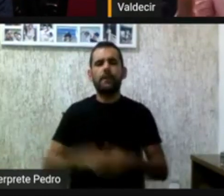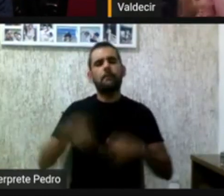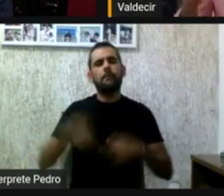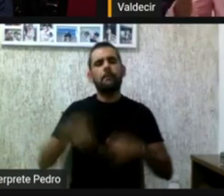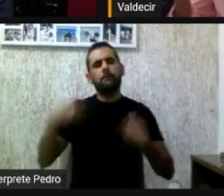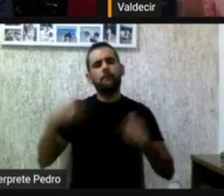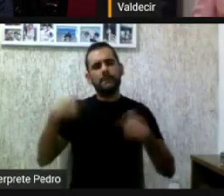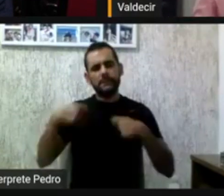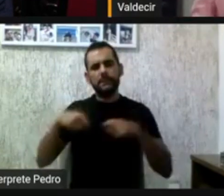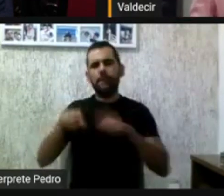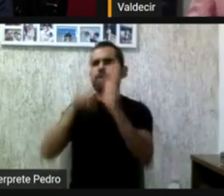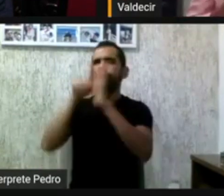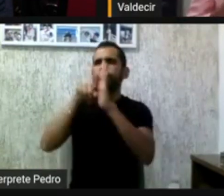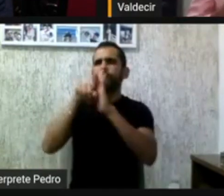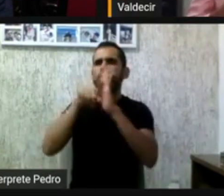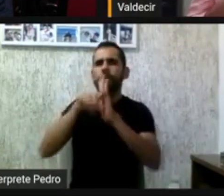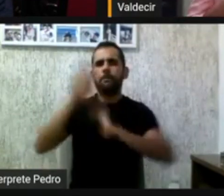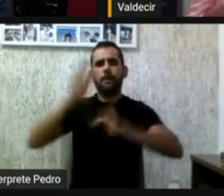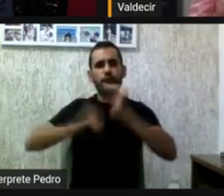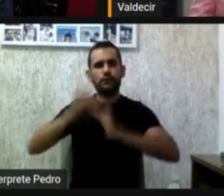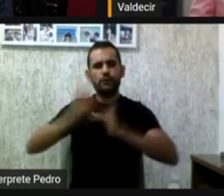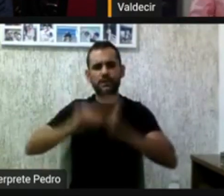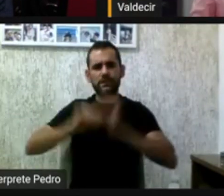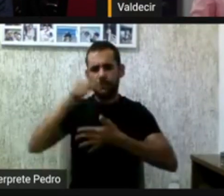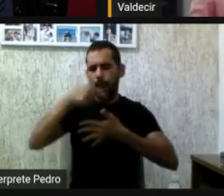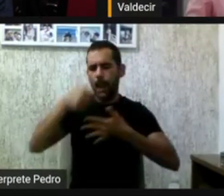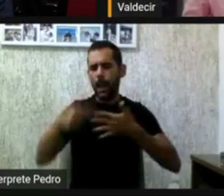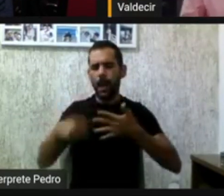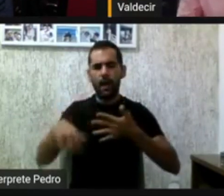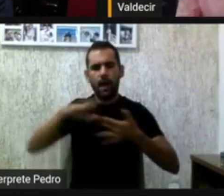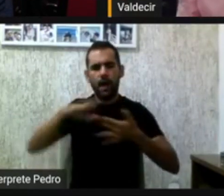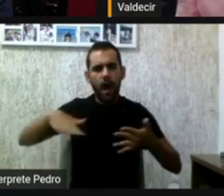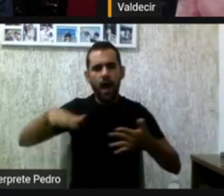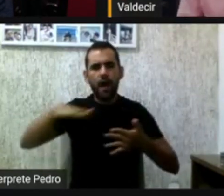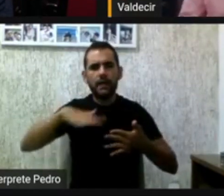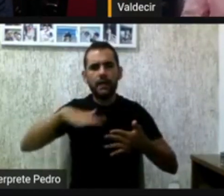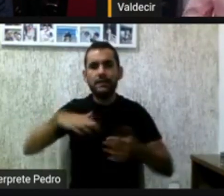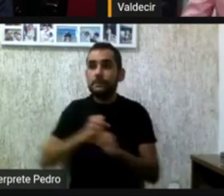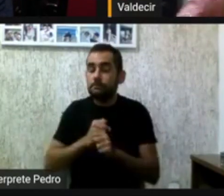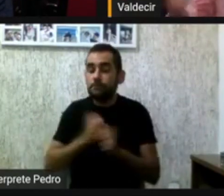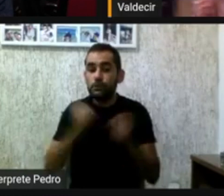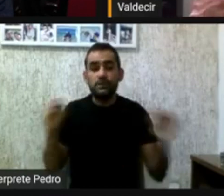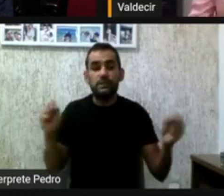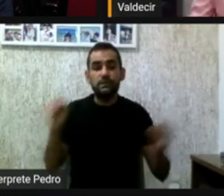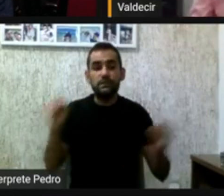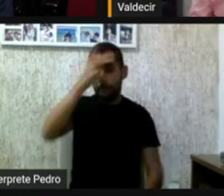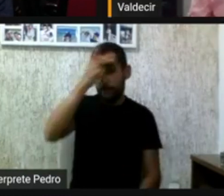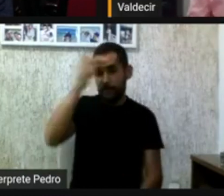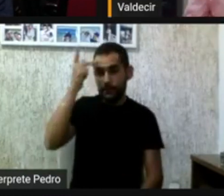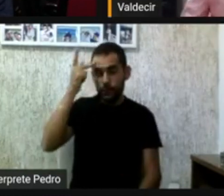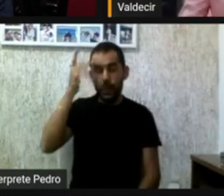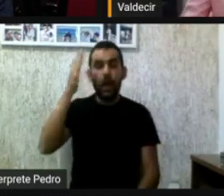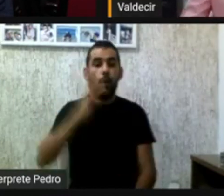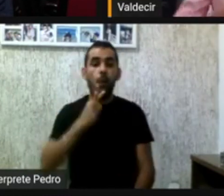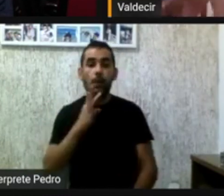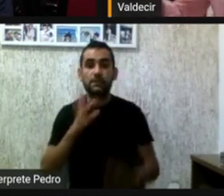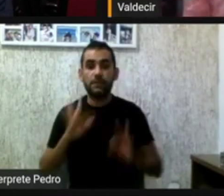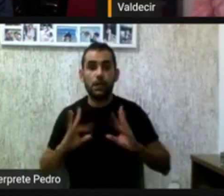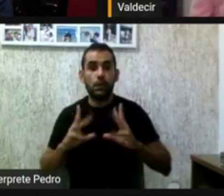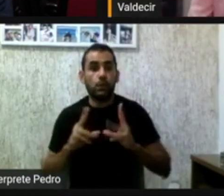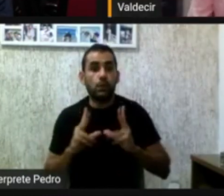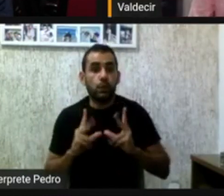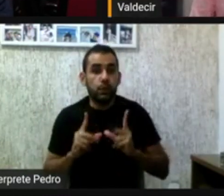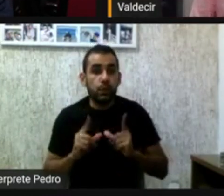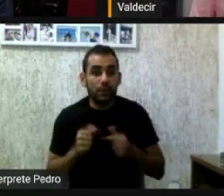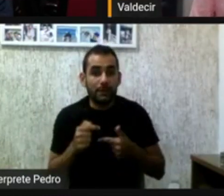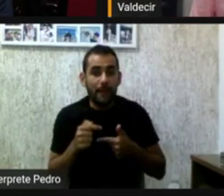especialistas, técnicos de várias áreas, porque eu acho impossível uma pessoa dominar todos os assuntos, ser técnico